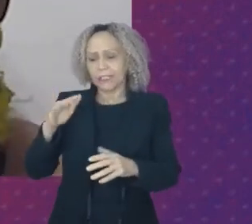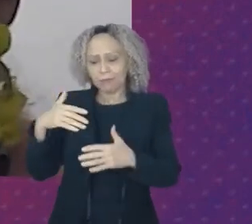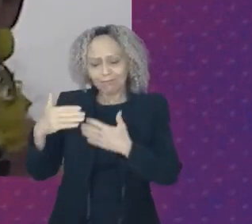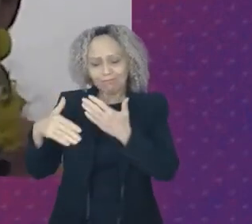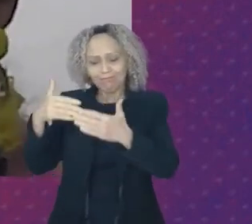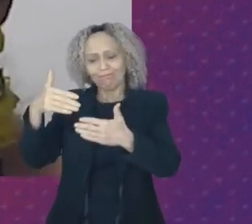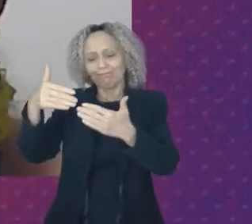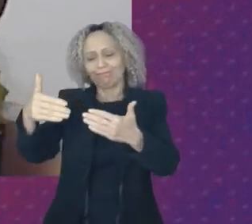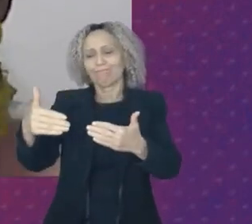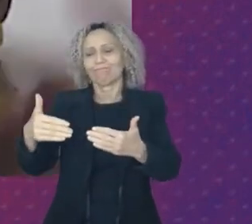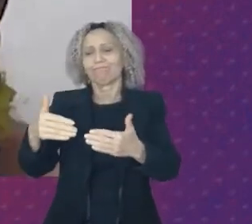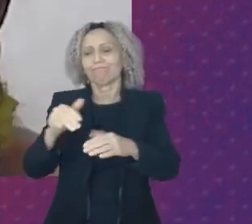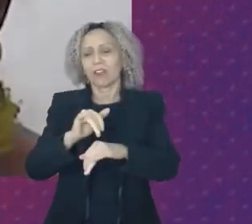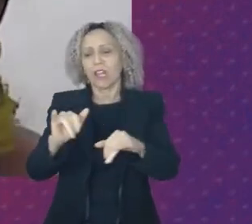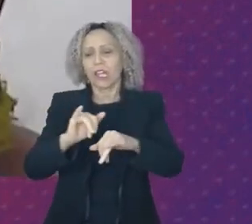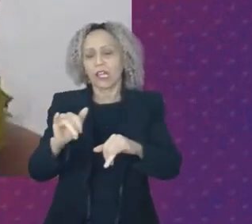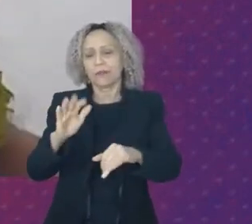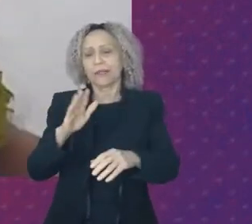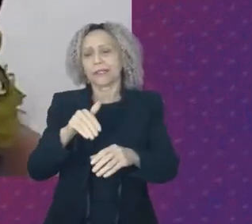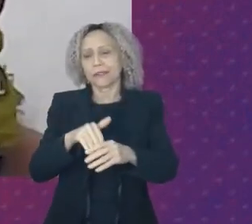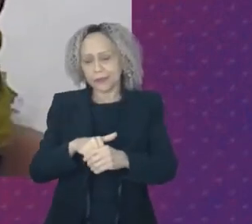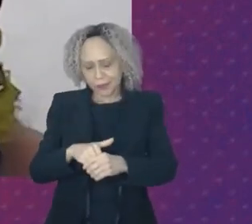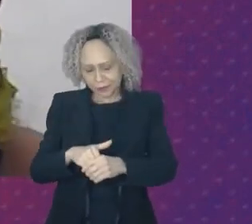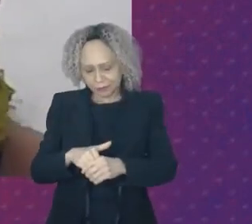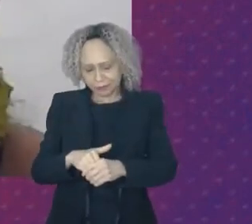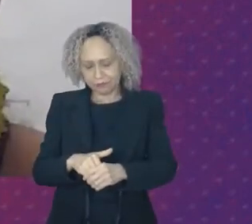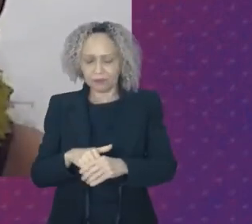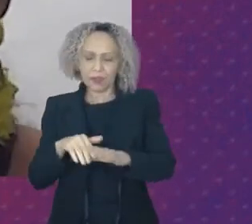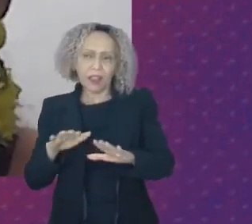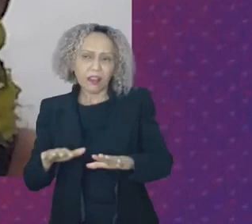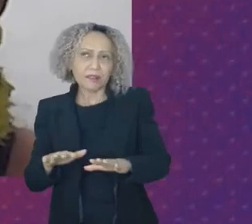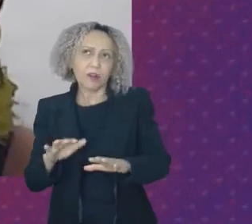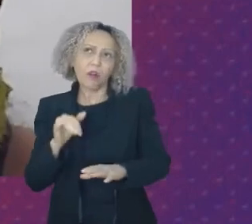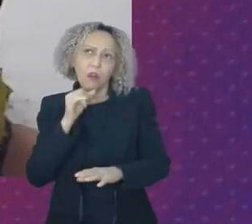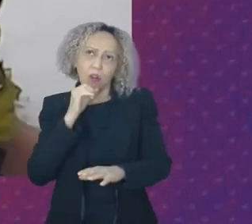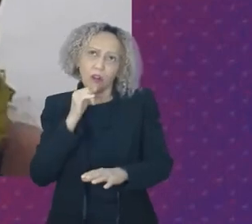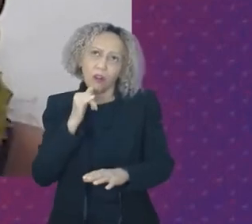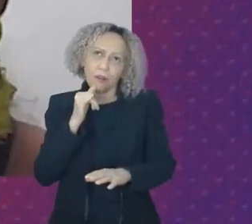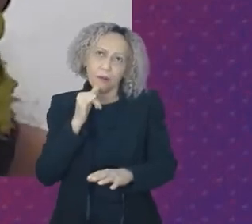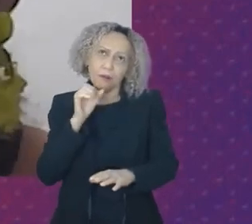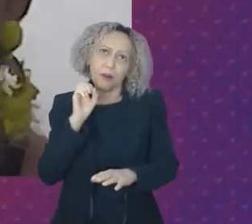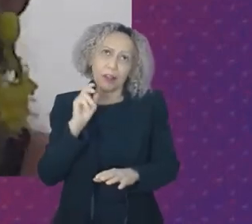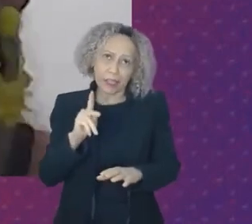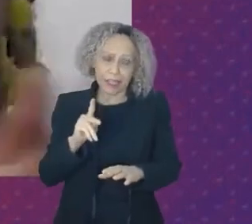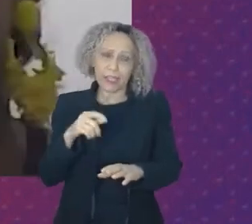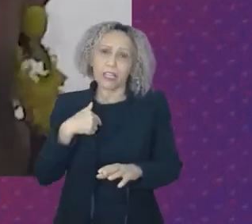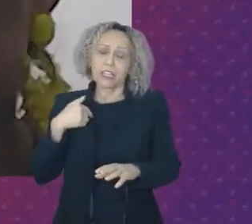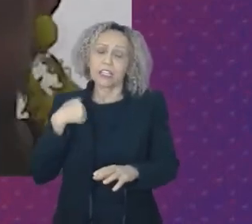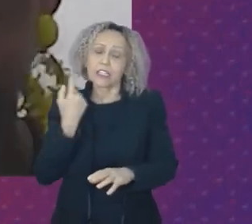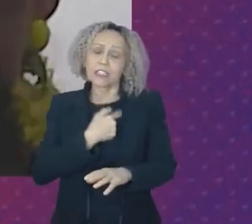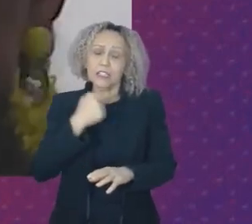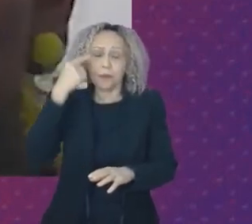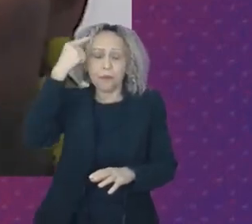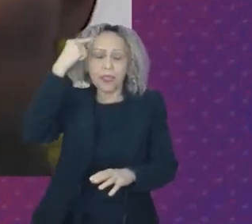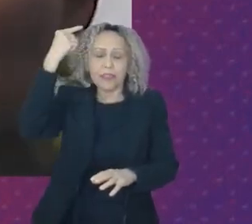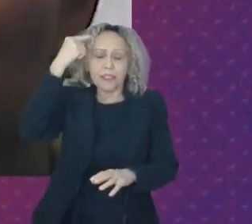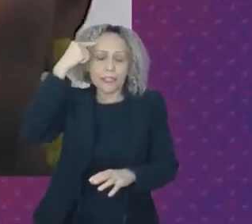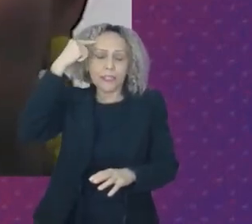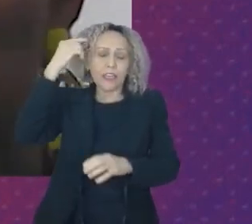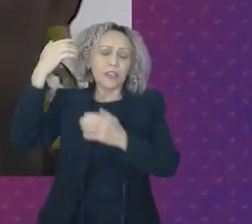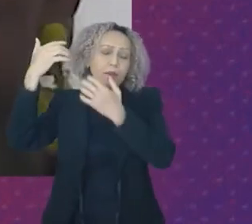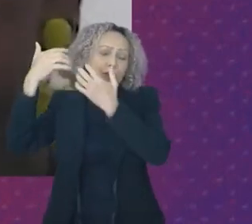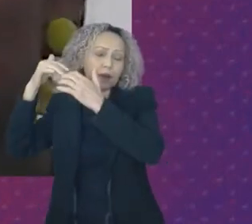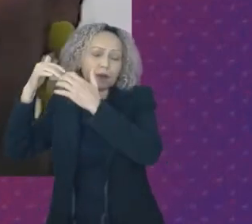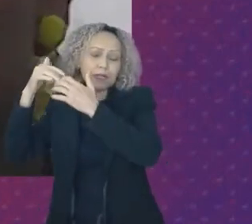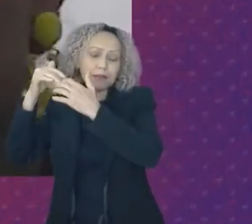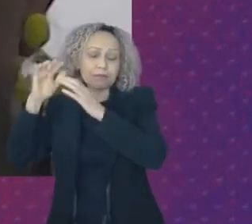gente sabe que no mundo real, nem sempre a gente consegue executar as coisas da forma como imaginamos. Então, pelo menos o mais